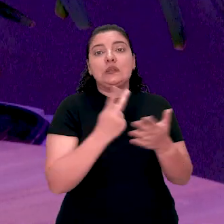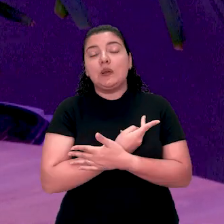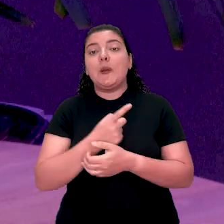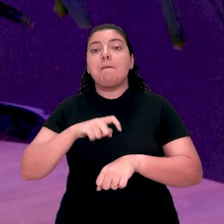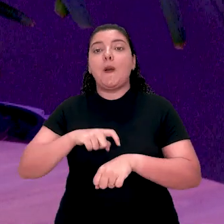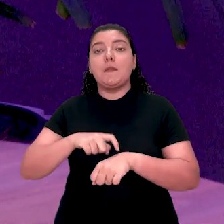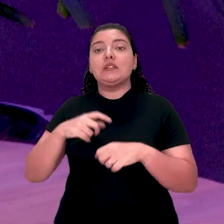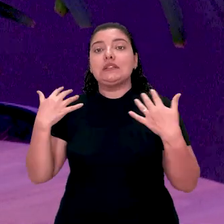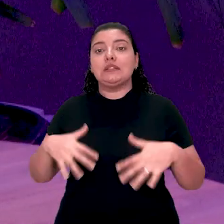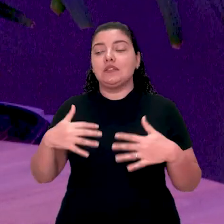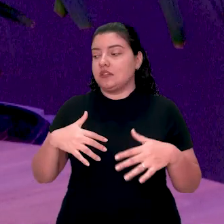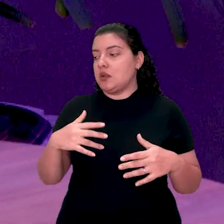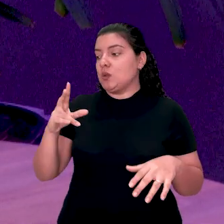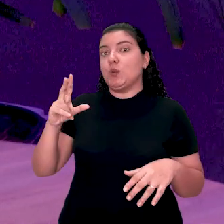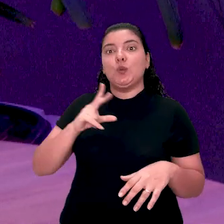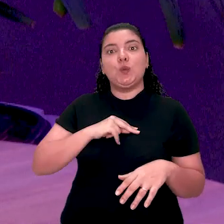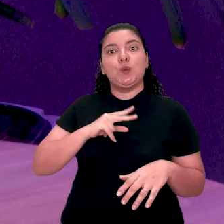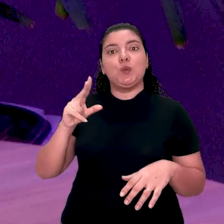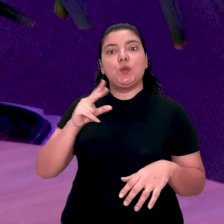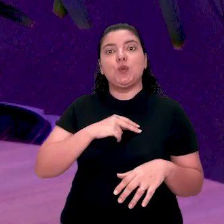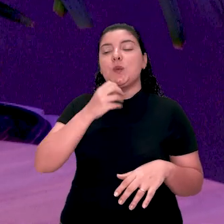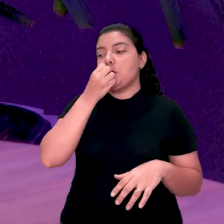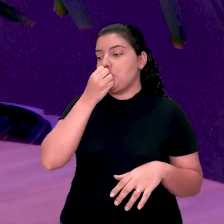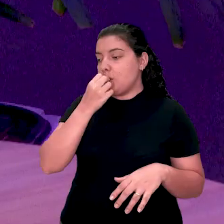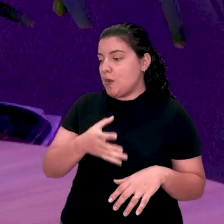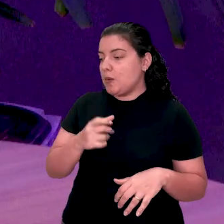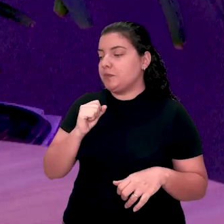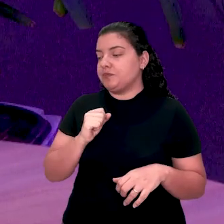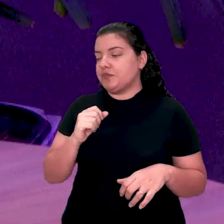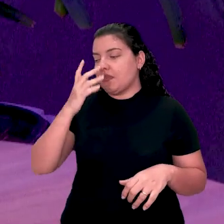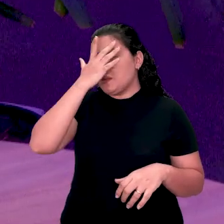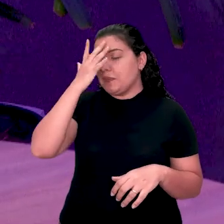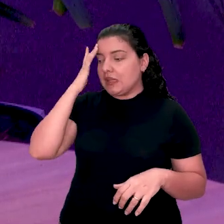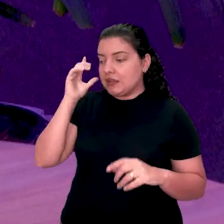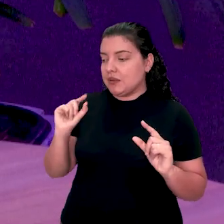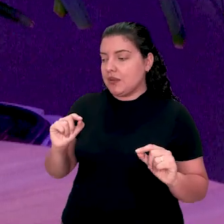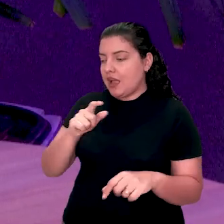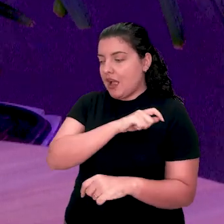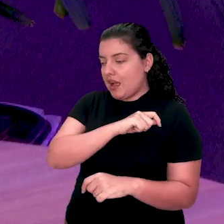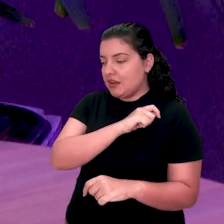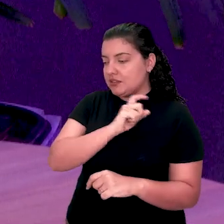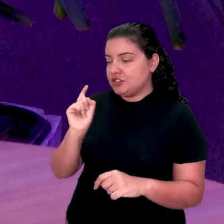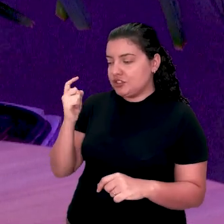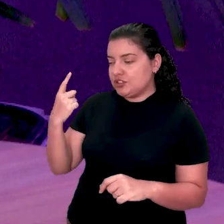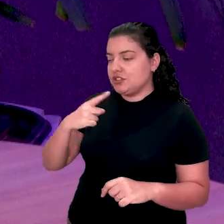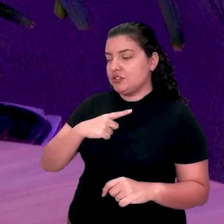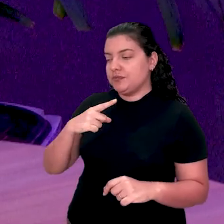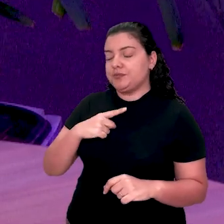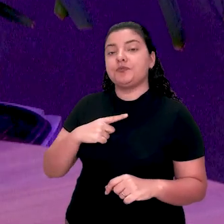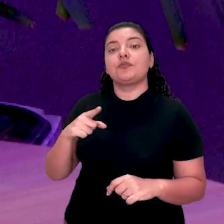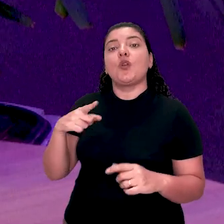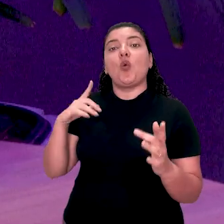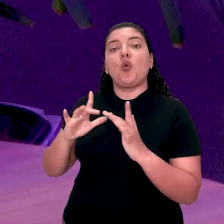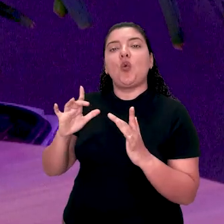esses movimentos, e você diz, puxa vida, que bom, isso, né? Que bom. E são pessoas, essa aluna que eu tive e que é autista, que